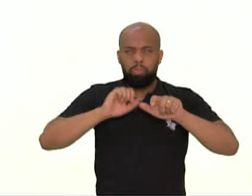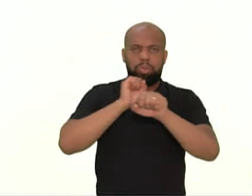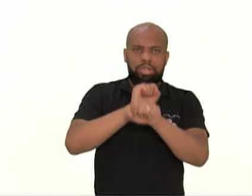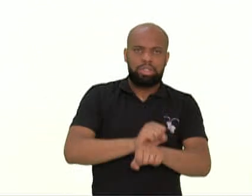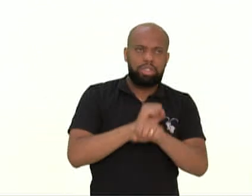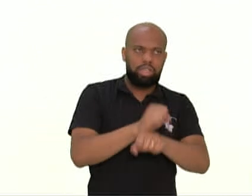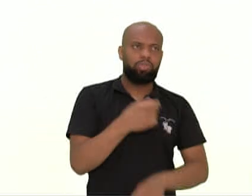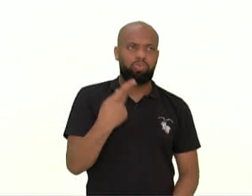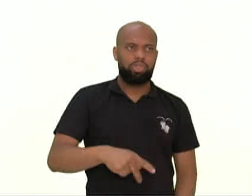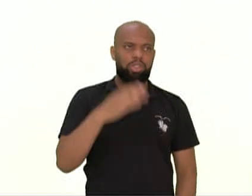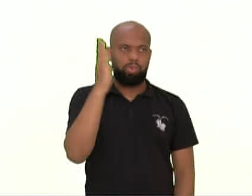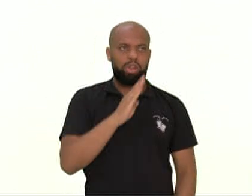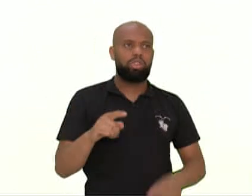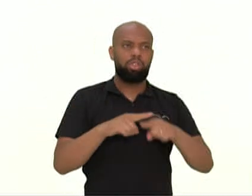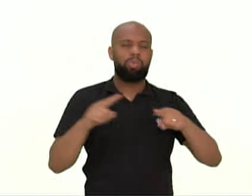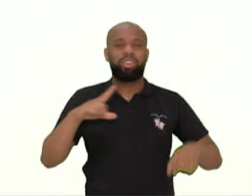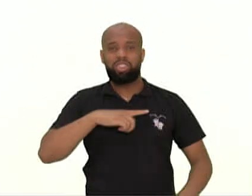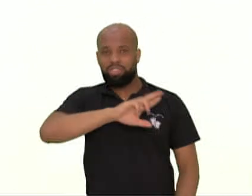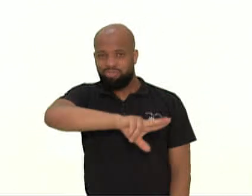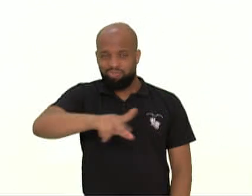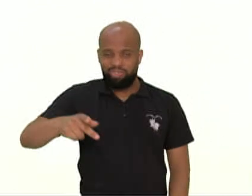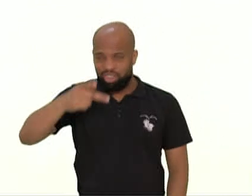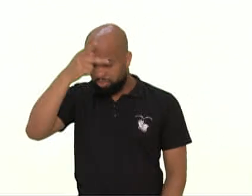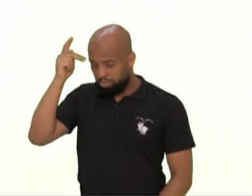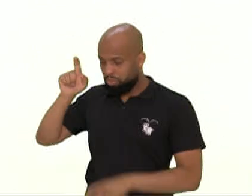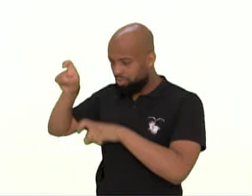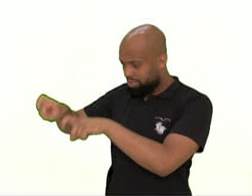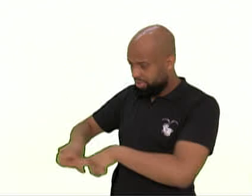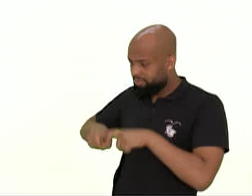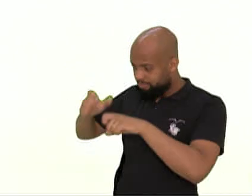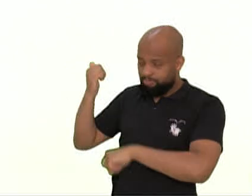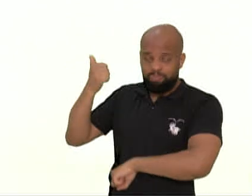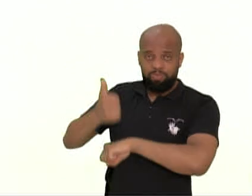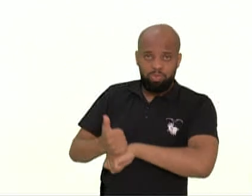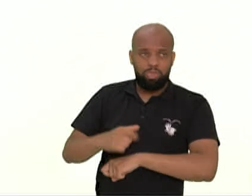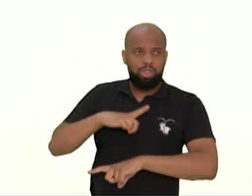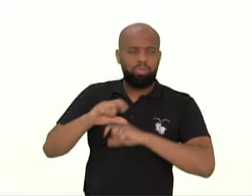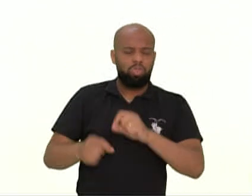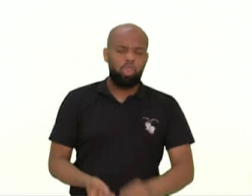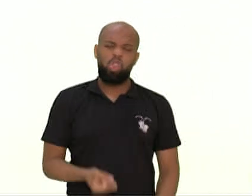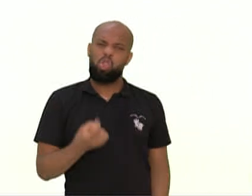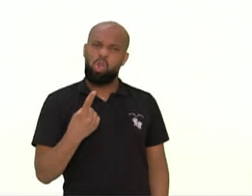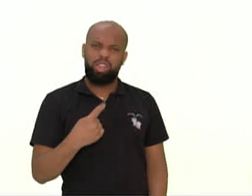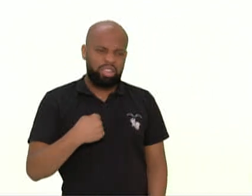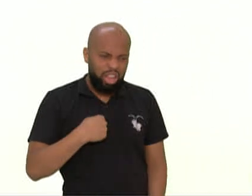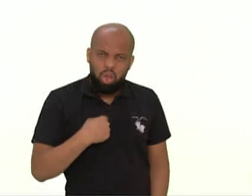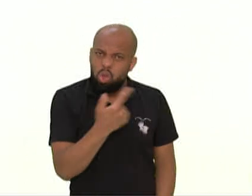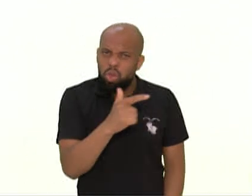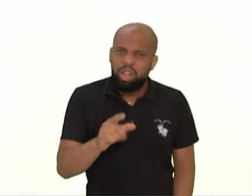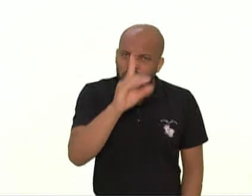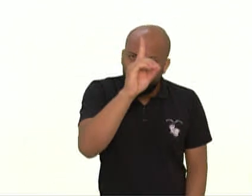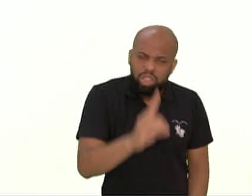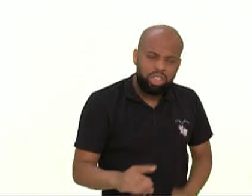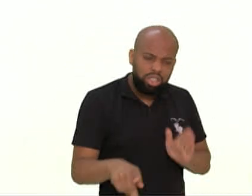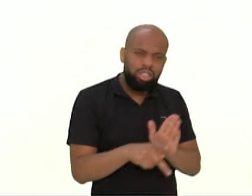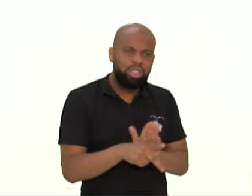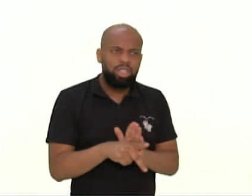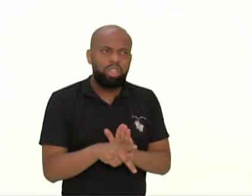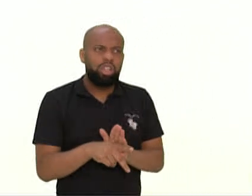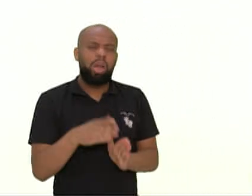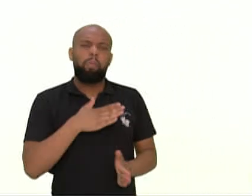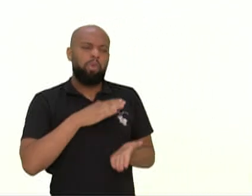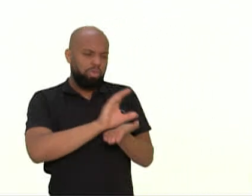Brasil. Porém, grandes partes dos fazendeiros escravistas ficaram inconformados de não terem direito à